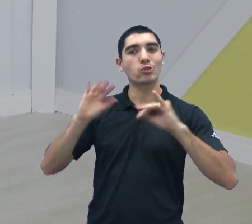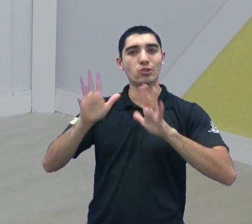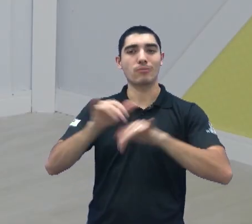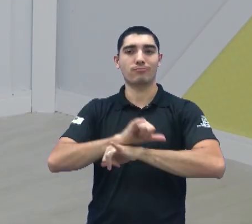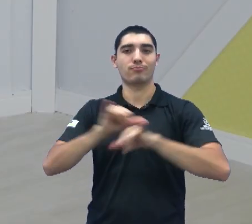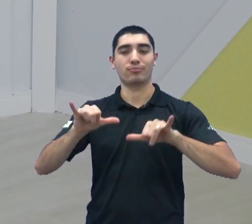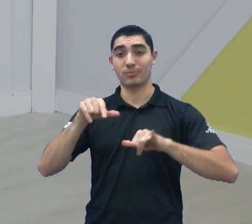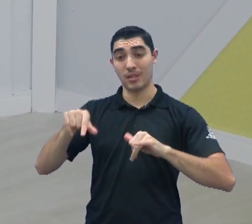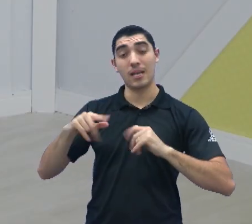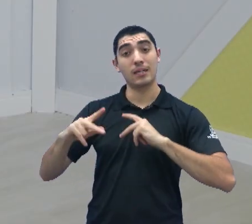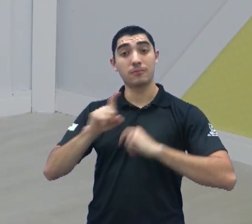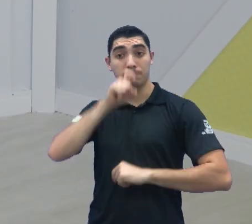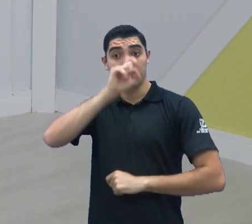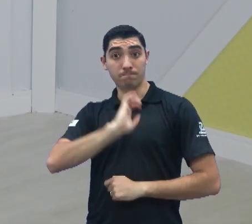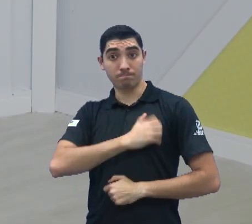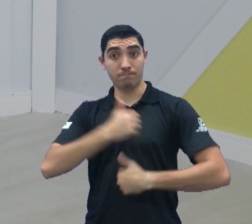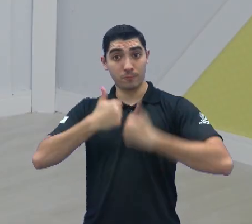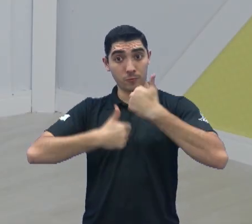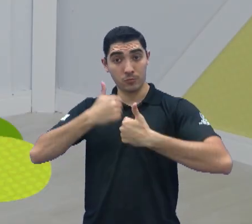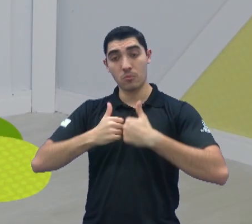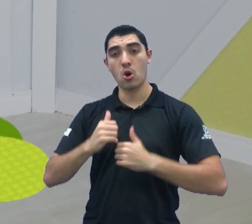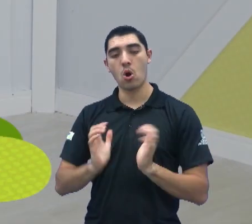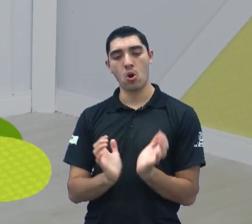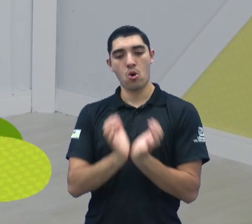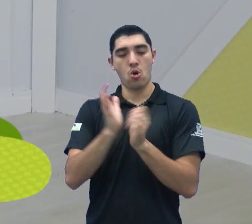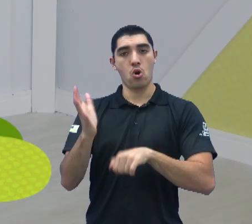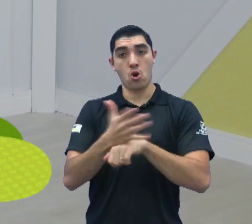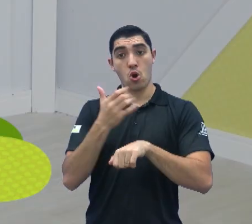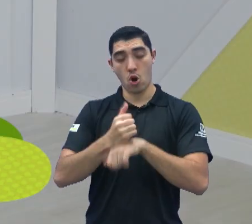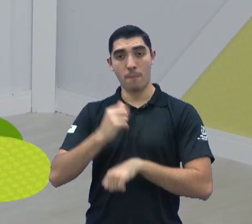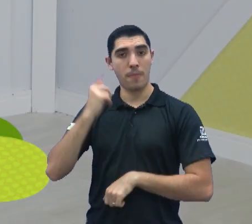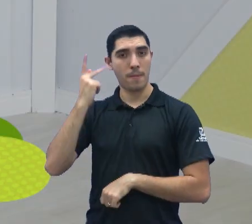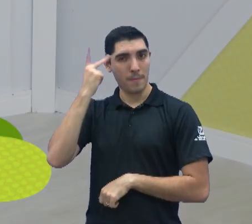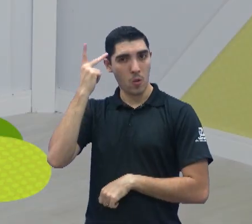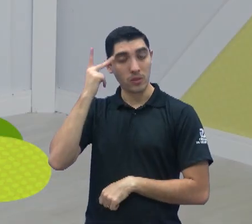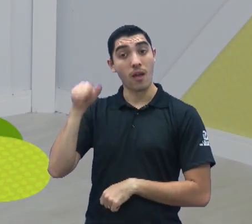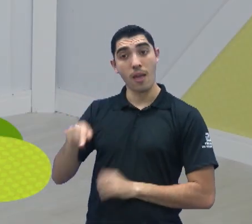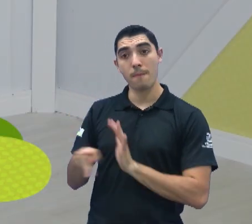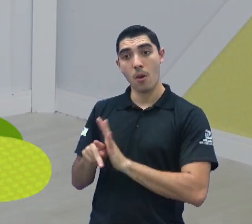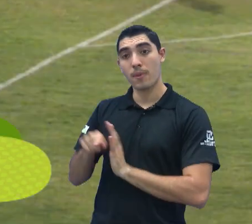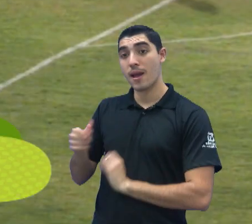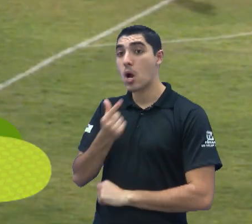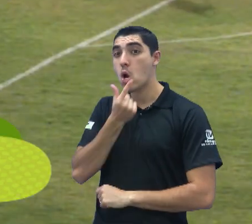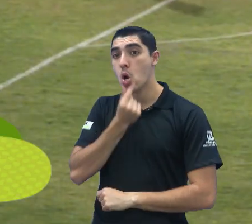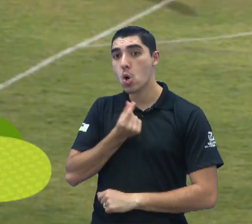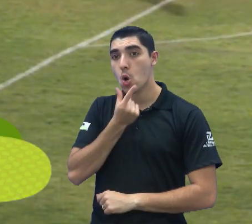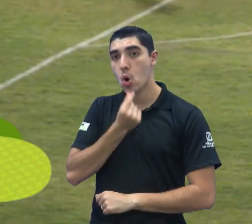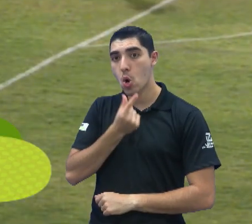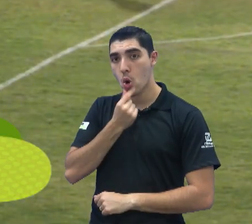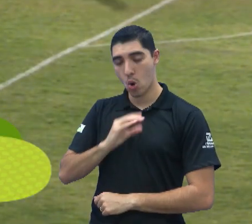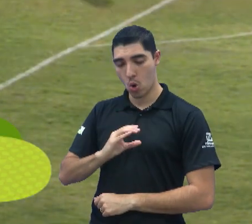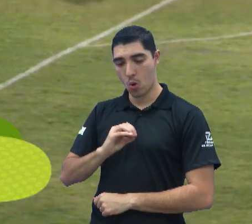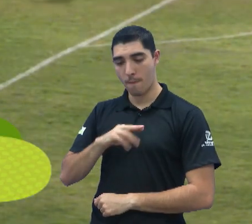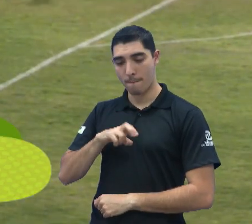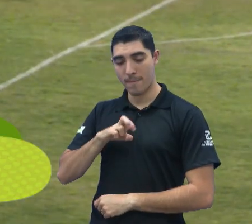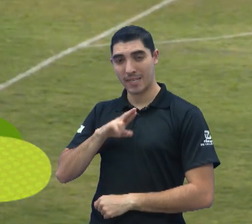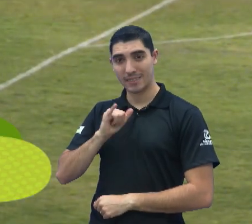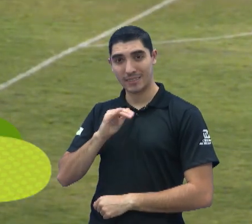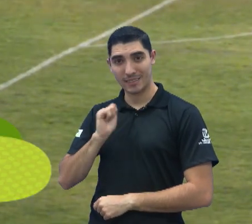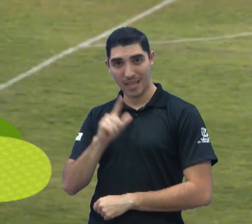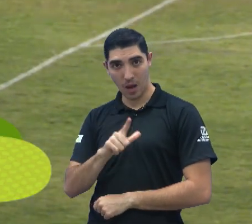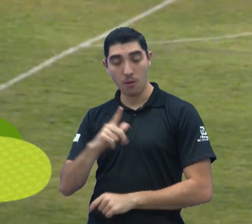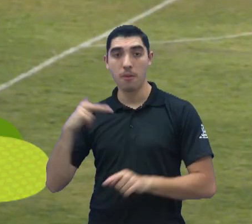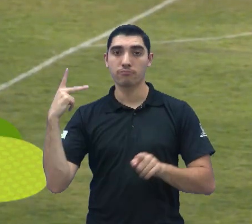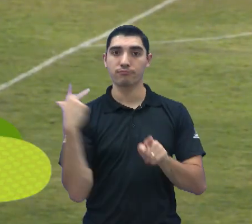quartas de final da Copa Paulista e será o Comercial de Ribeirão Preto, que bateu a Inter de Limeira nos pênaltis por 4-2